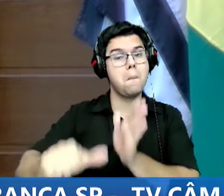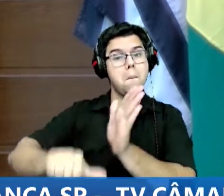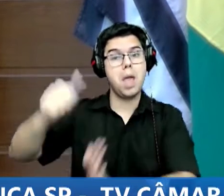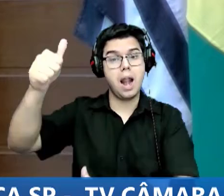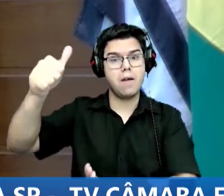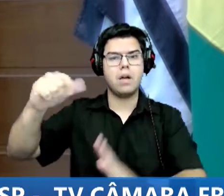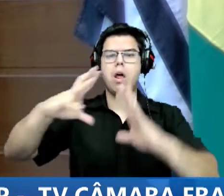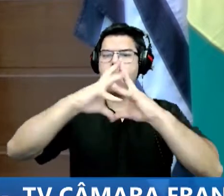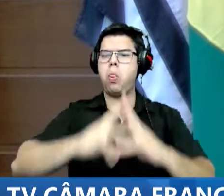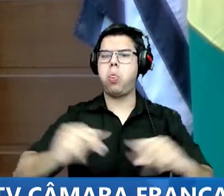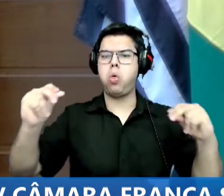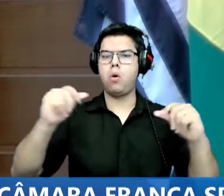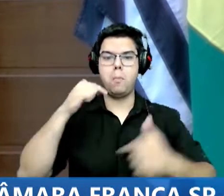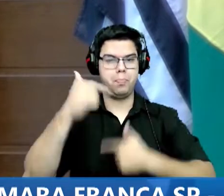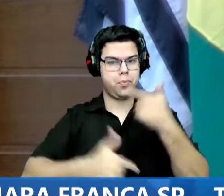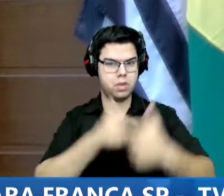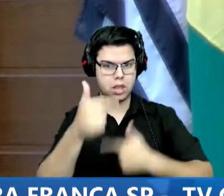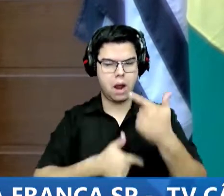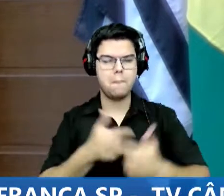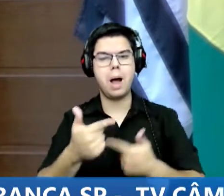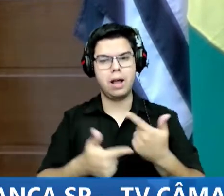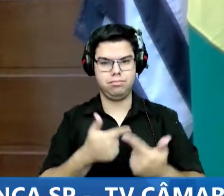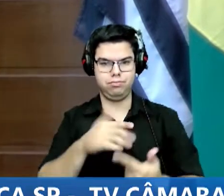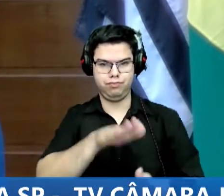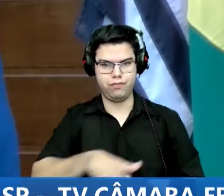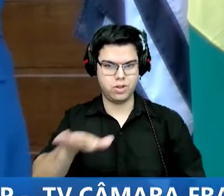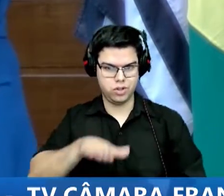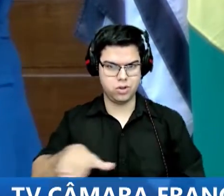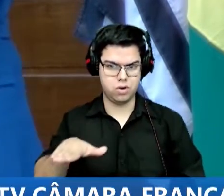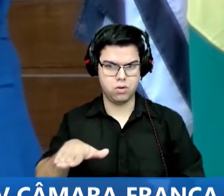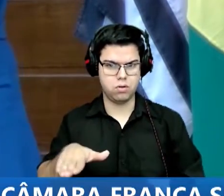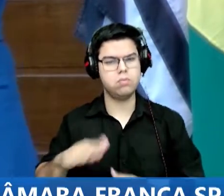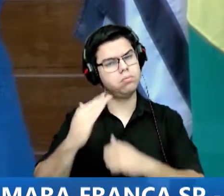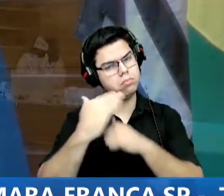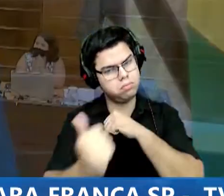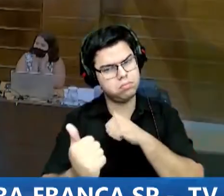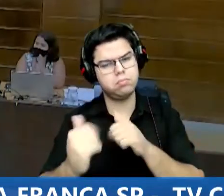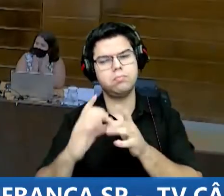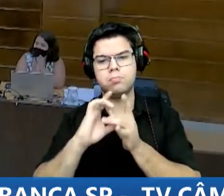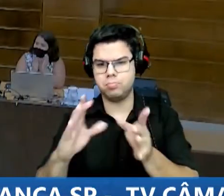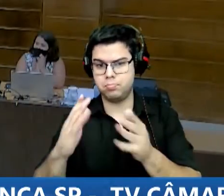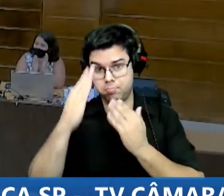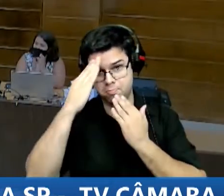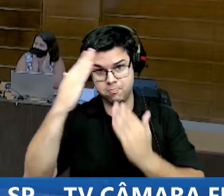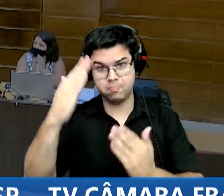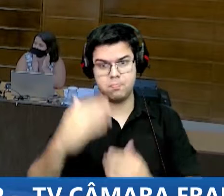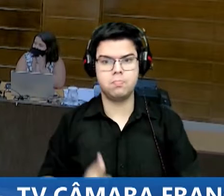infantil. Conte conosco. Muito obrigada. Ô, Vanessa.